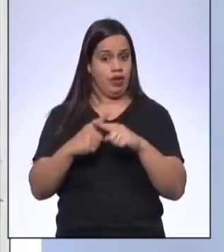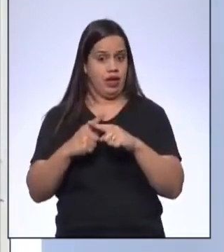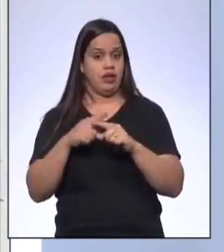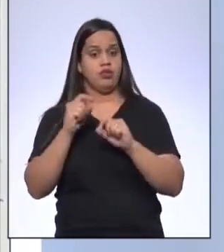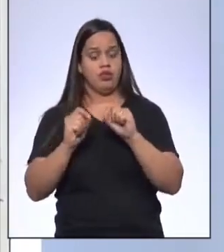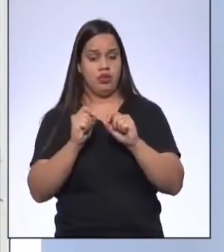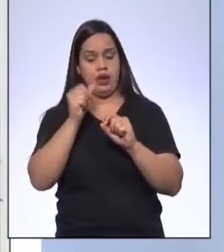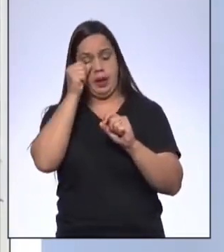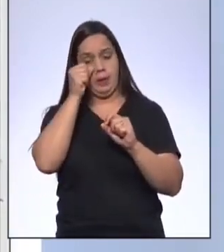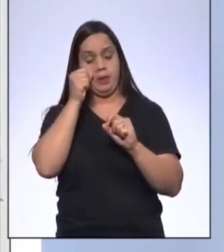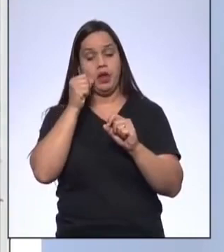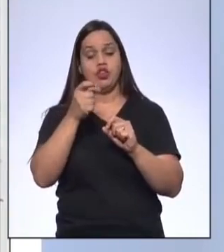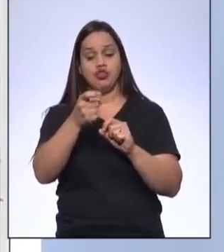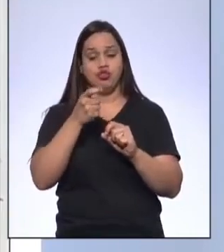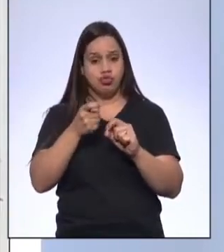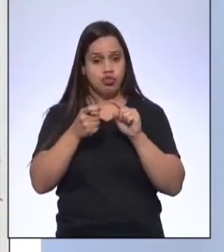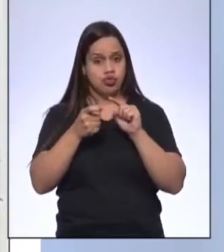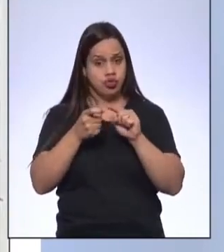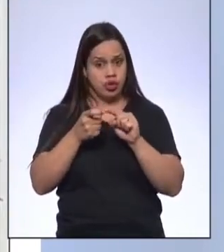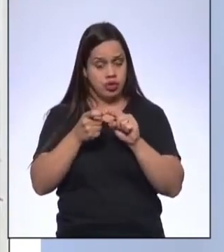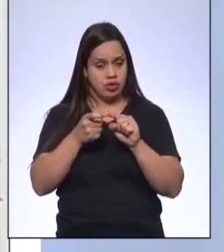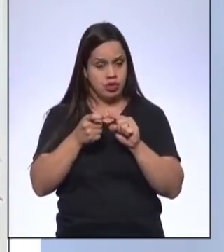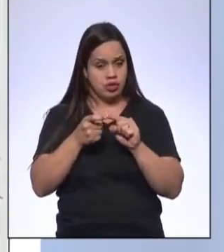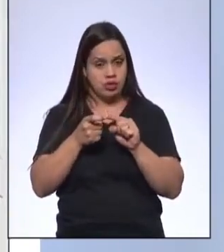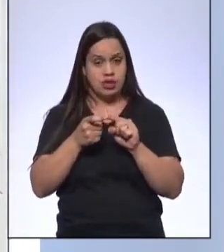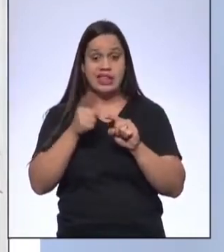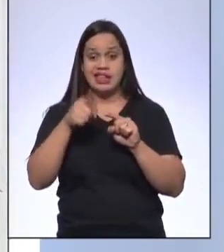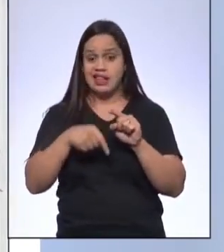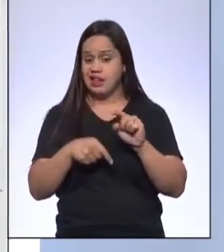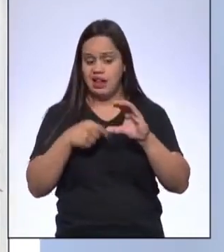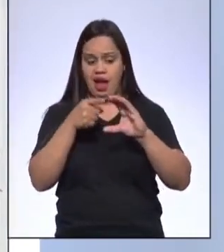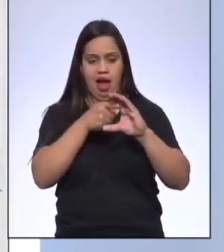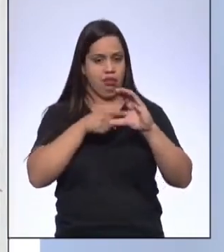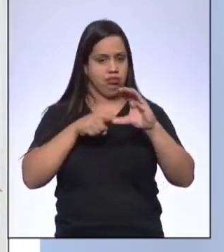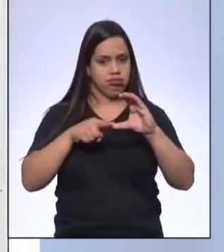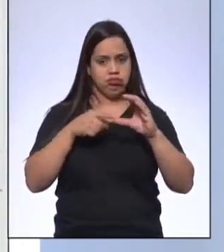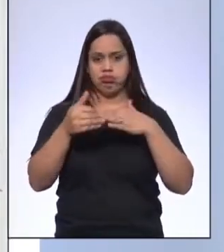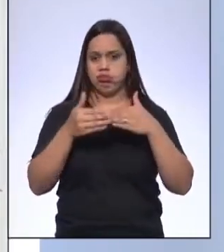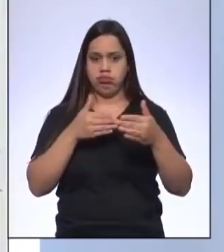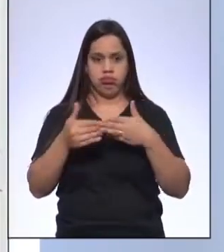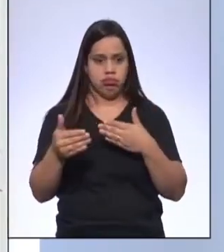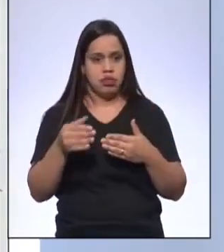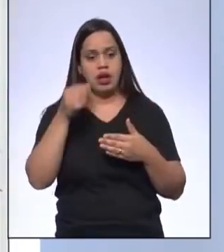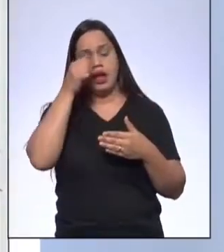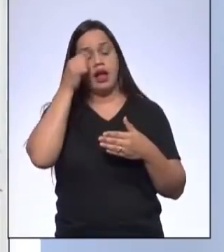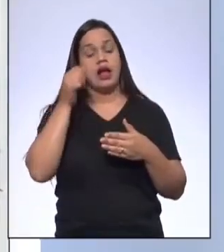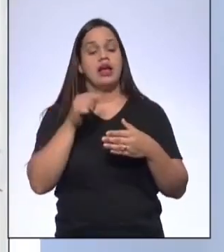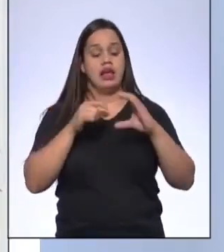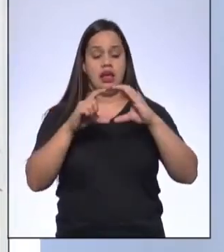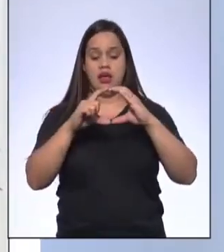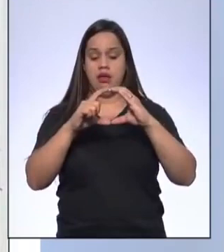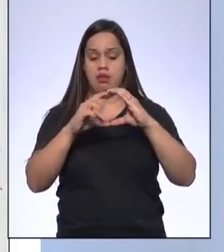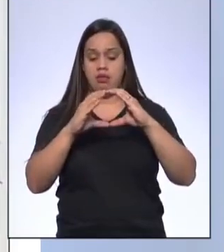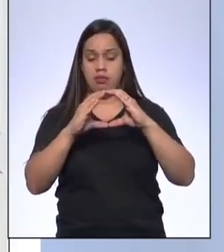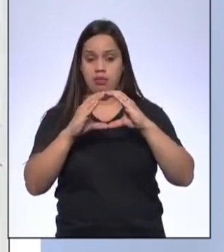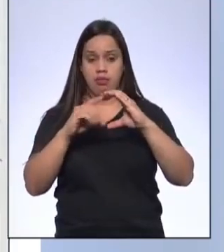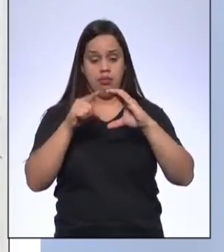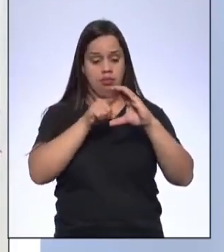Um ângulo qualquer. Como eu estou pegando o ângulo? Circunferência total, né? O